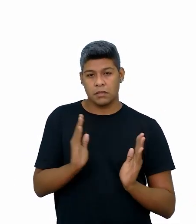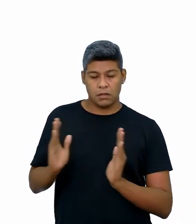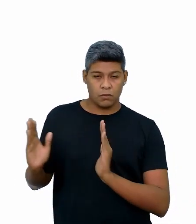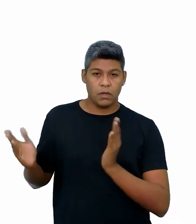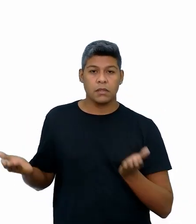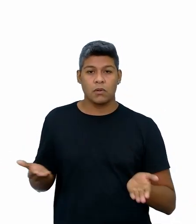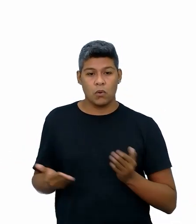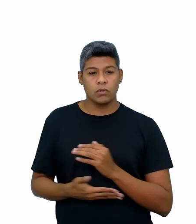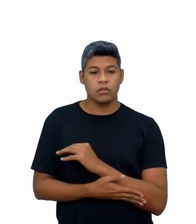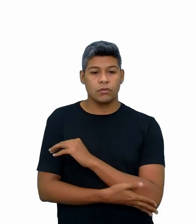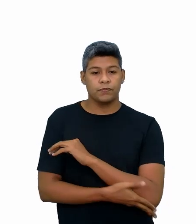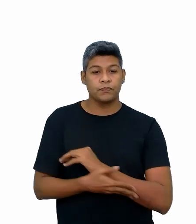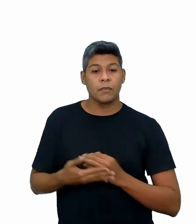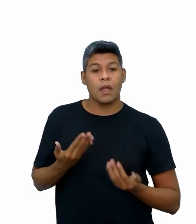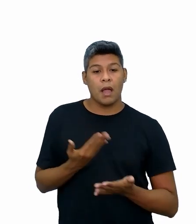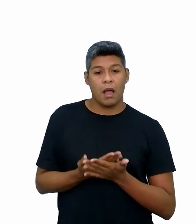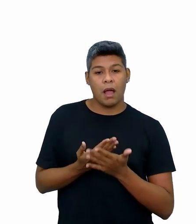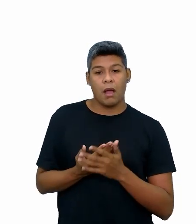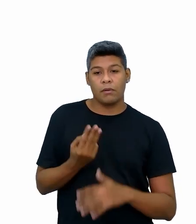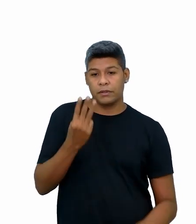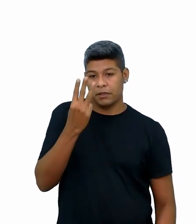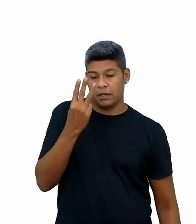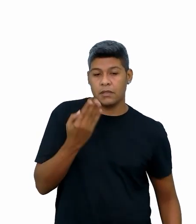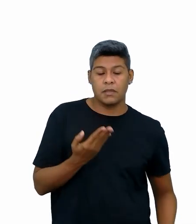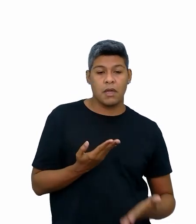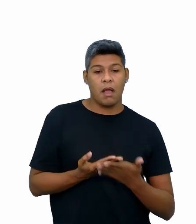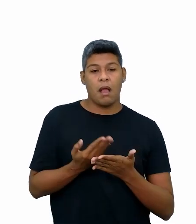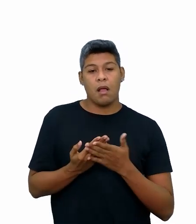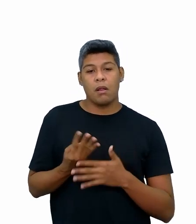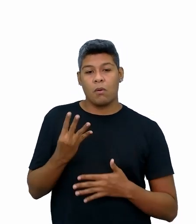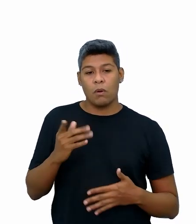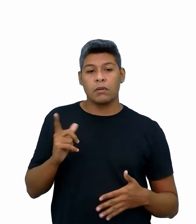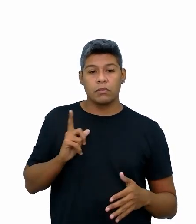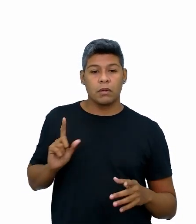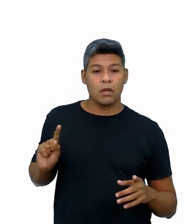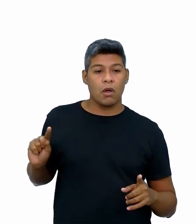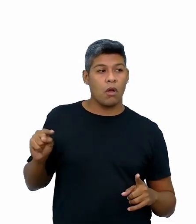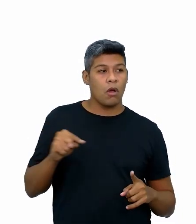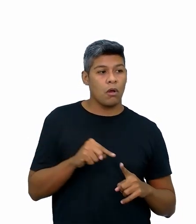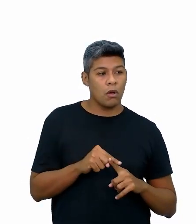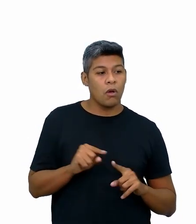hoje. Nas aulas 3 e 4, a gente vai ter como objetivo